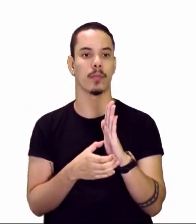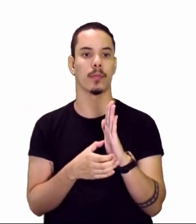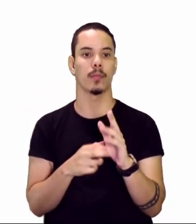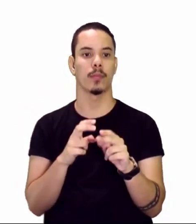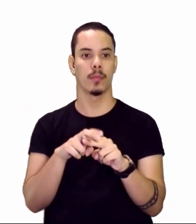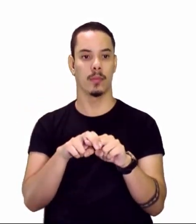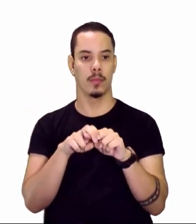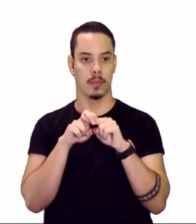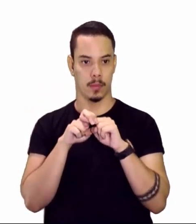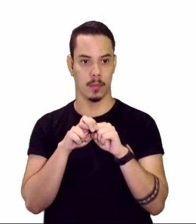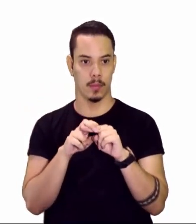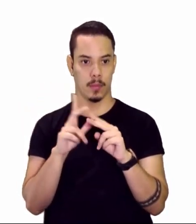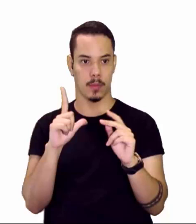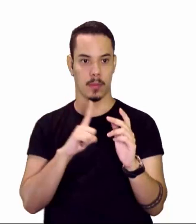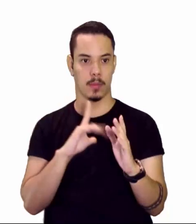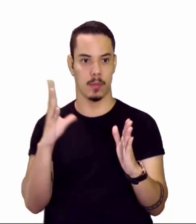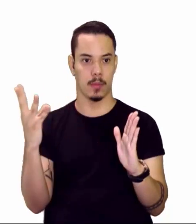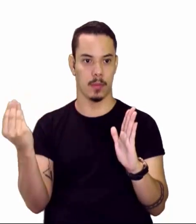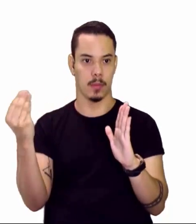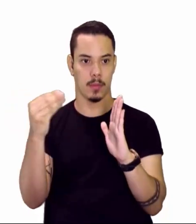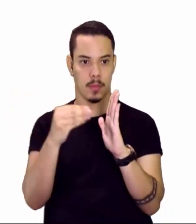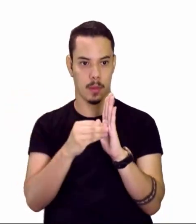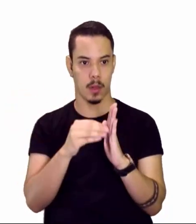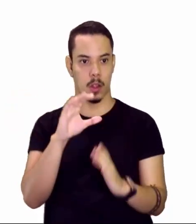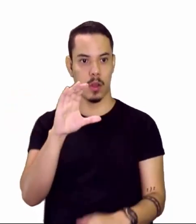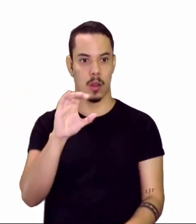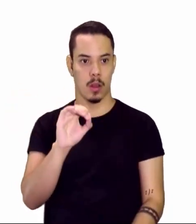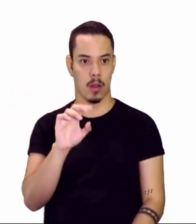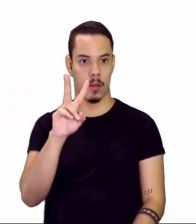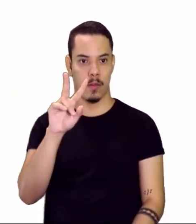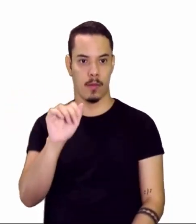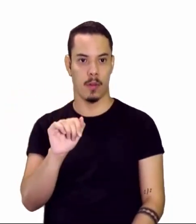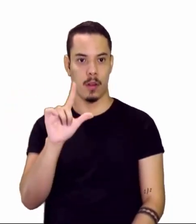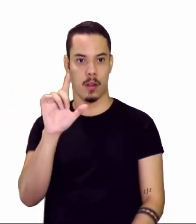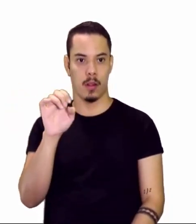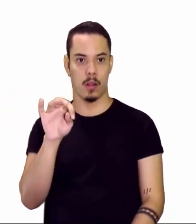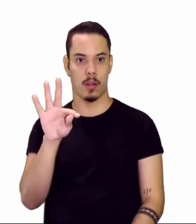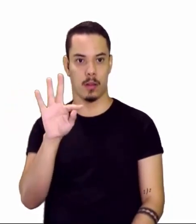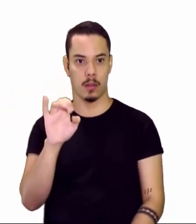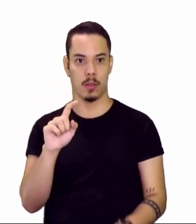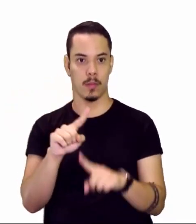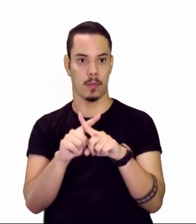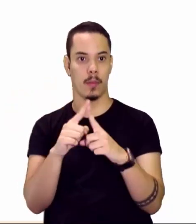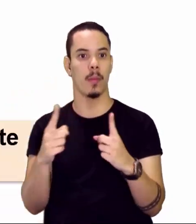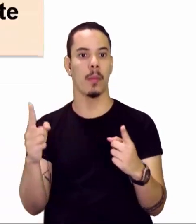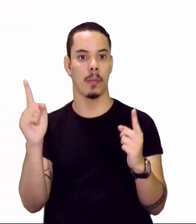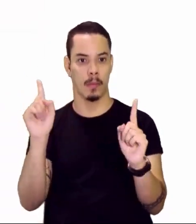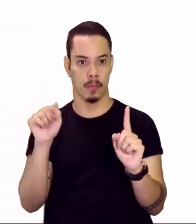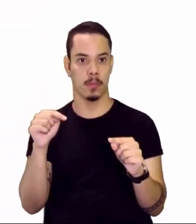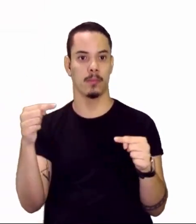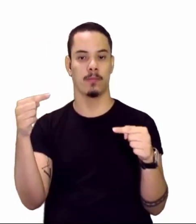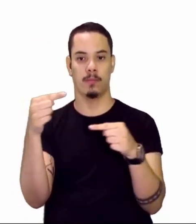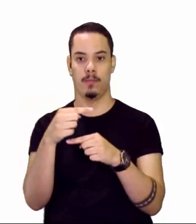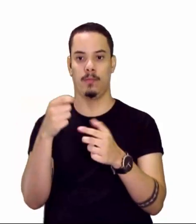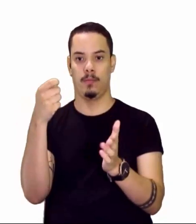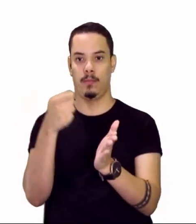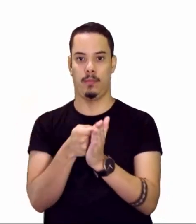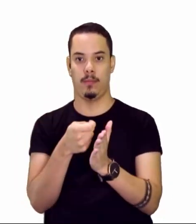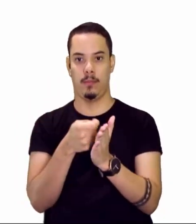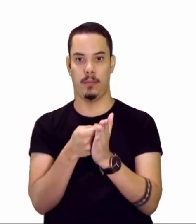aí a ligação será covalente, mas ela será polar. Se por